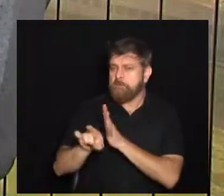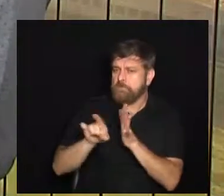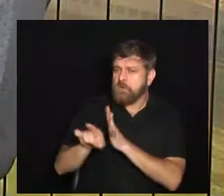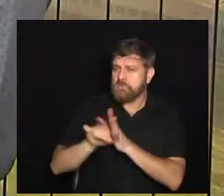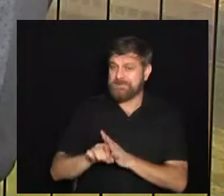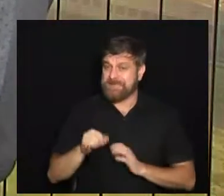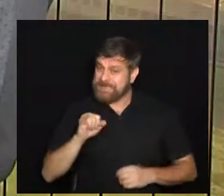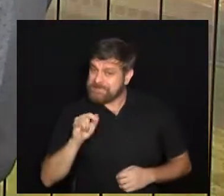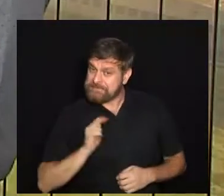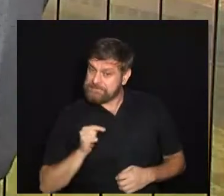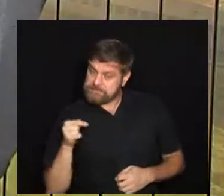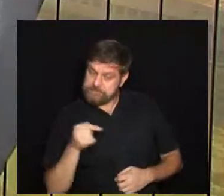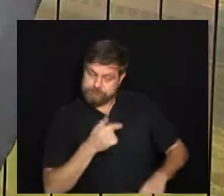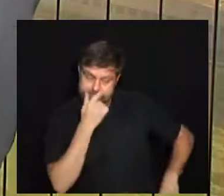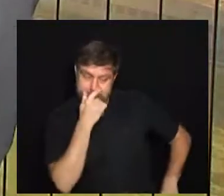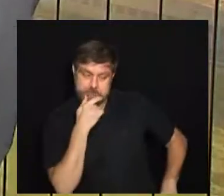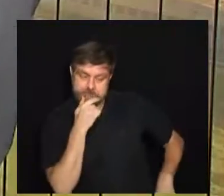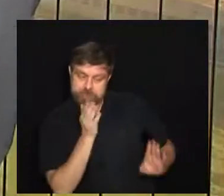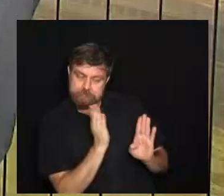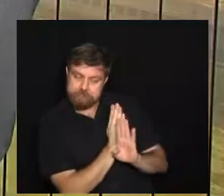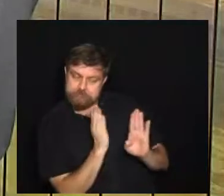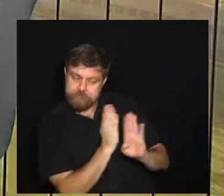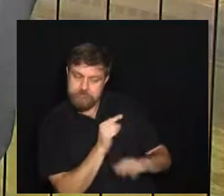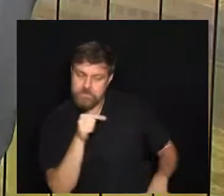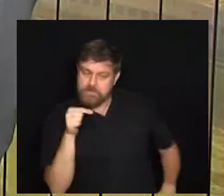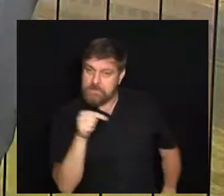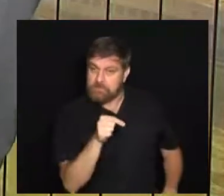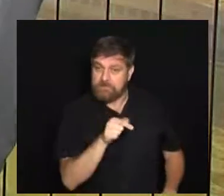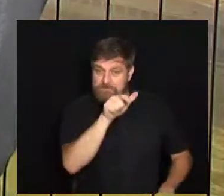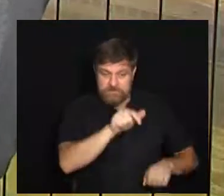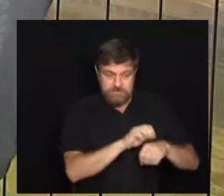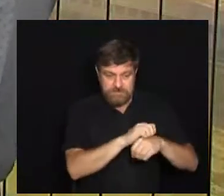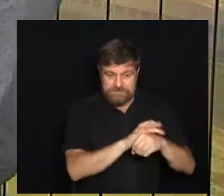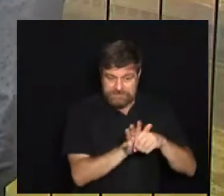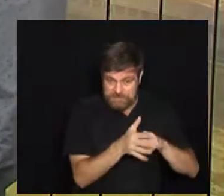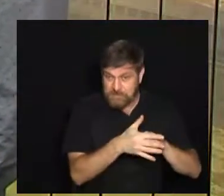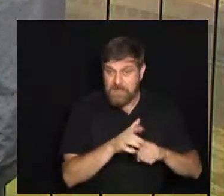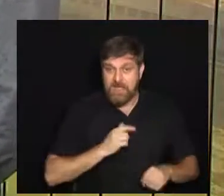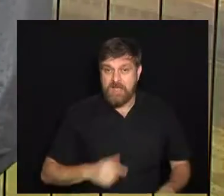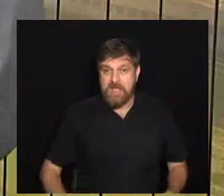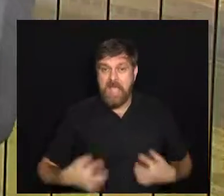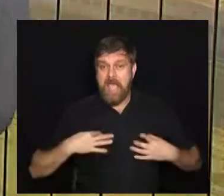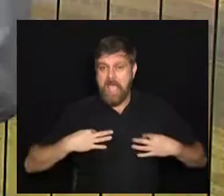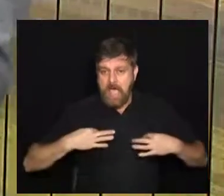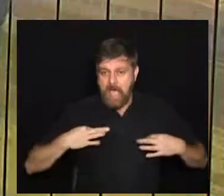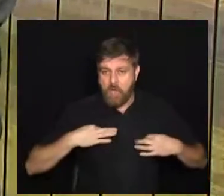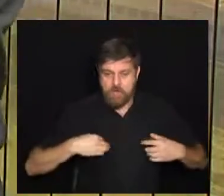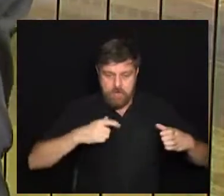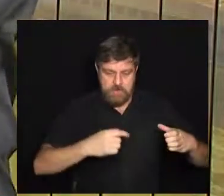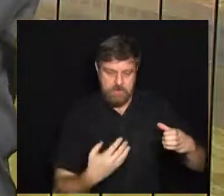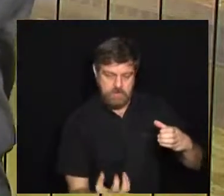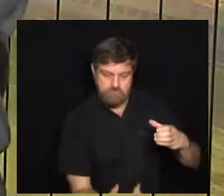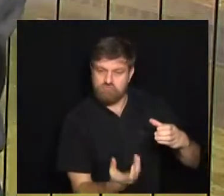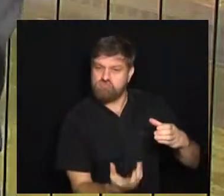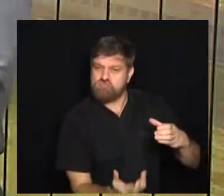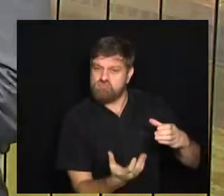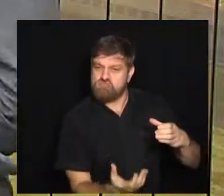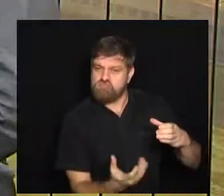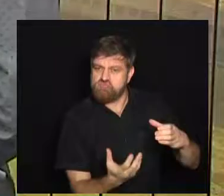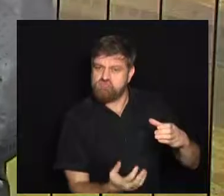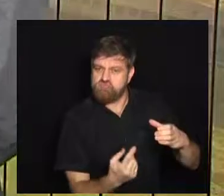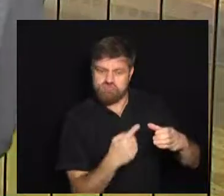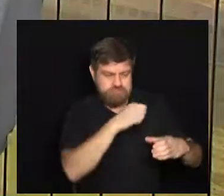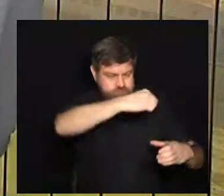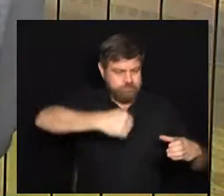tiver pessoas com suspeita de corona eu tenho que ferver roupas e utensílios dela e como evitar que outros da